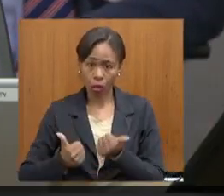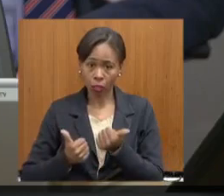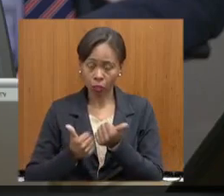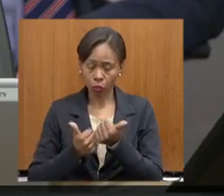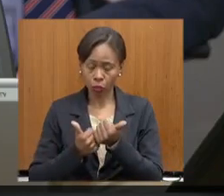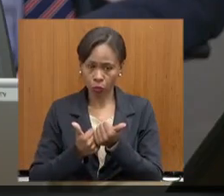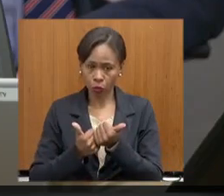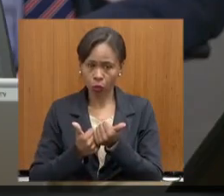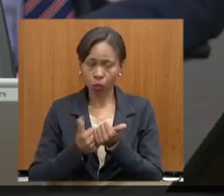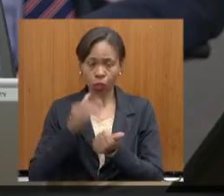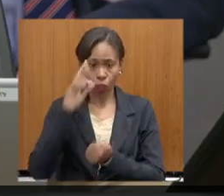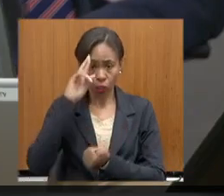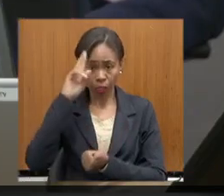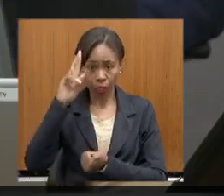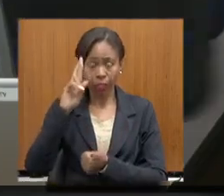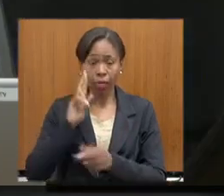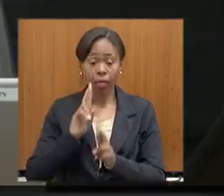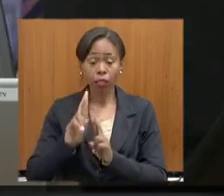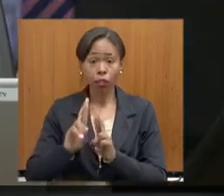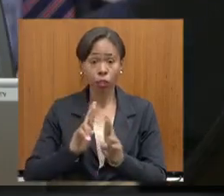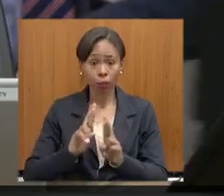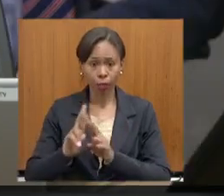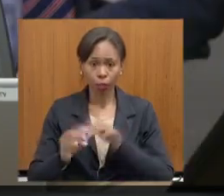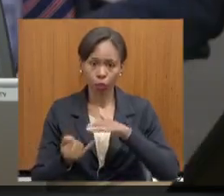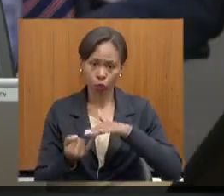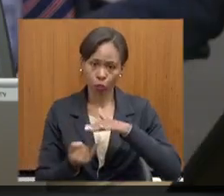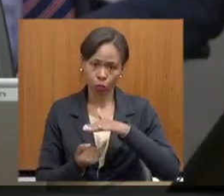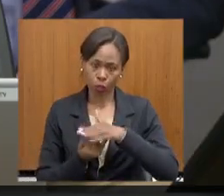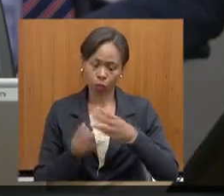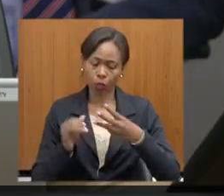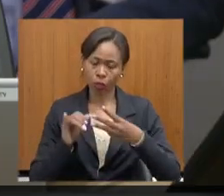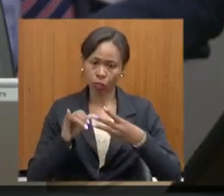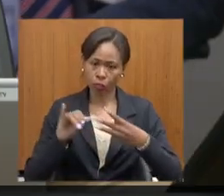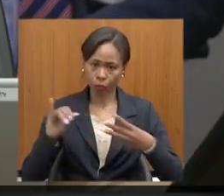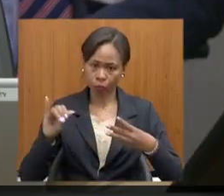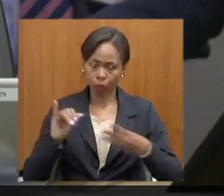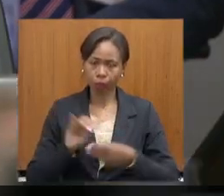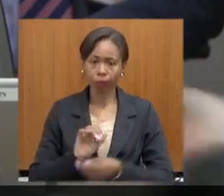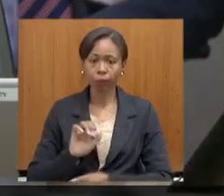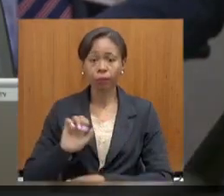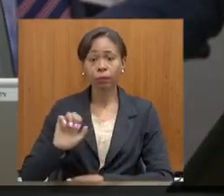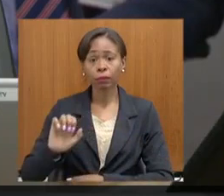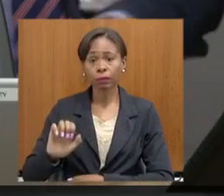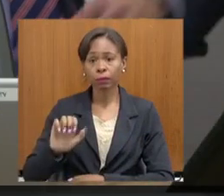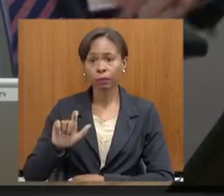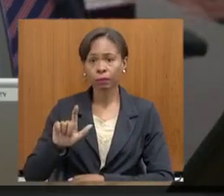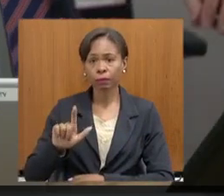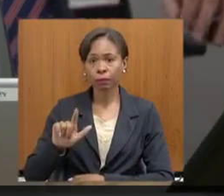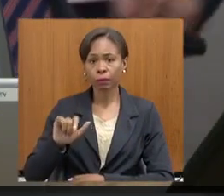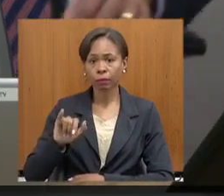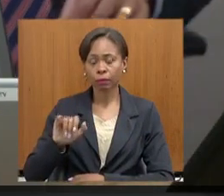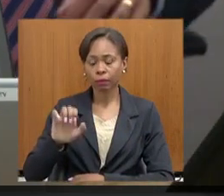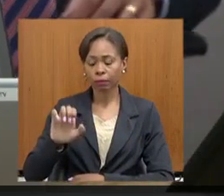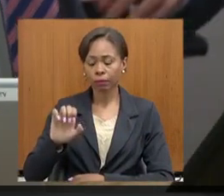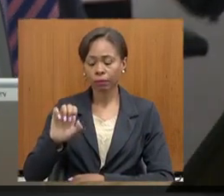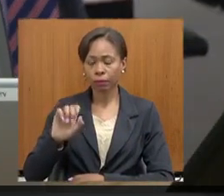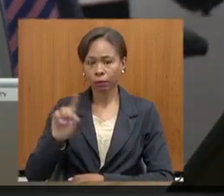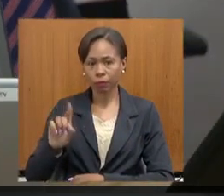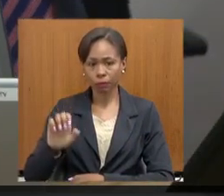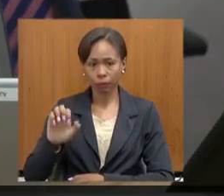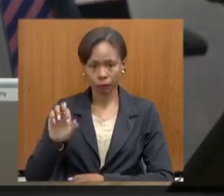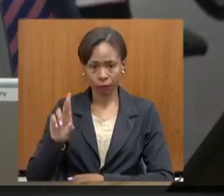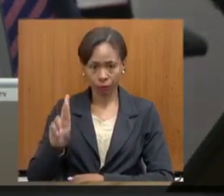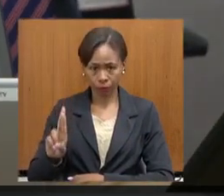institucional da Cemig o senhor Eliezer e Francisco